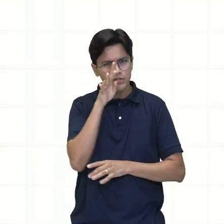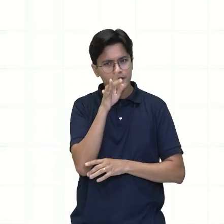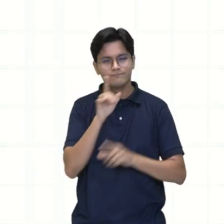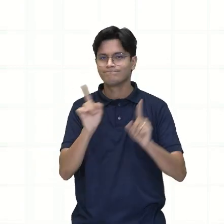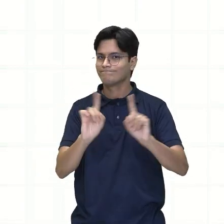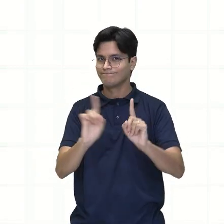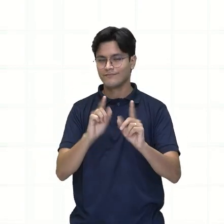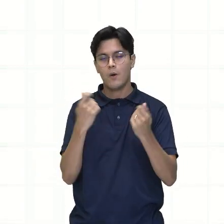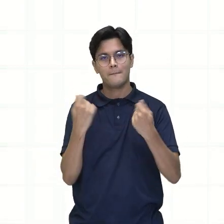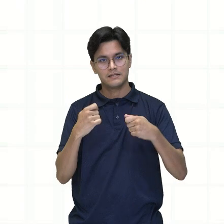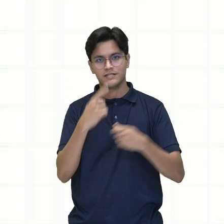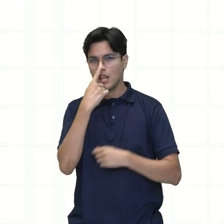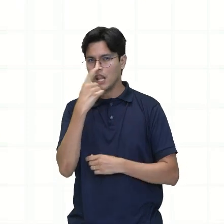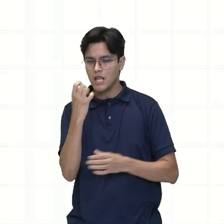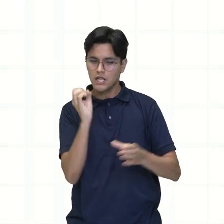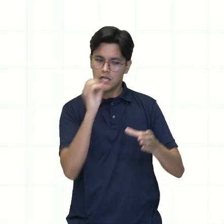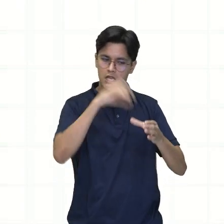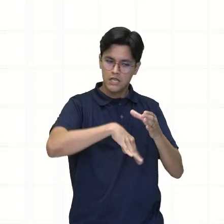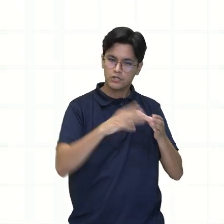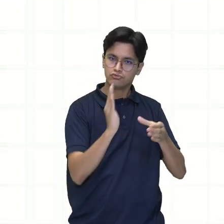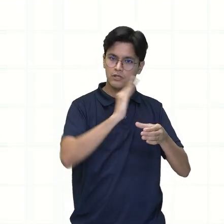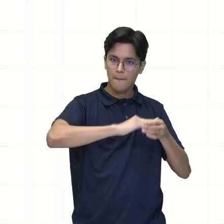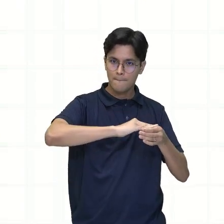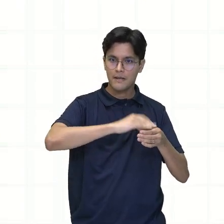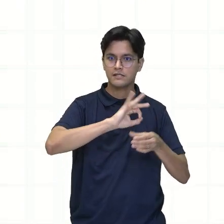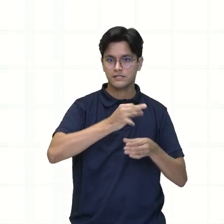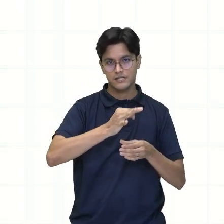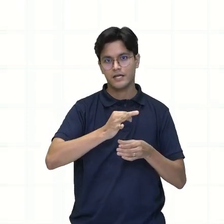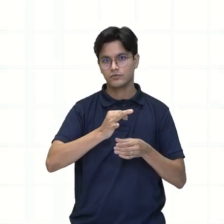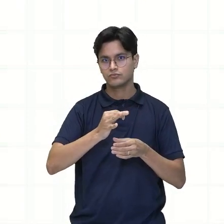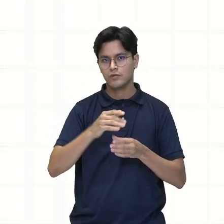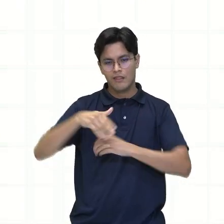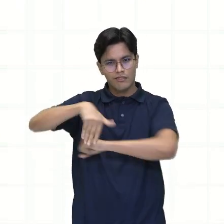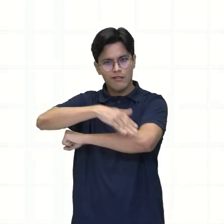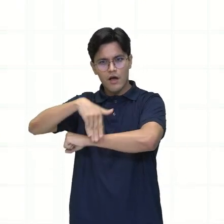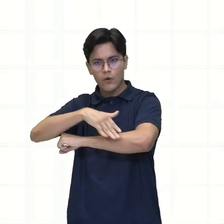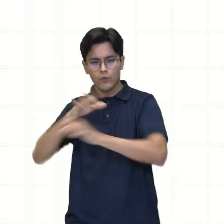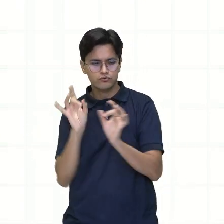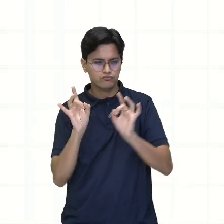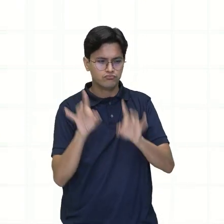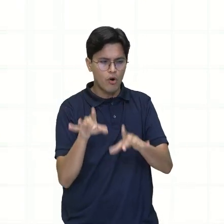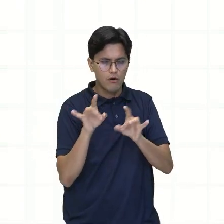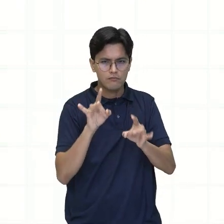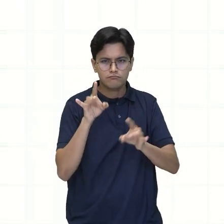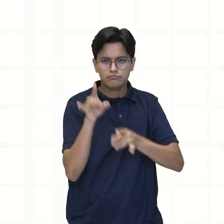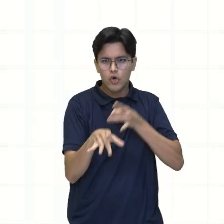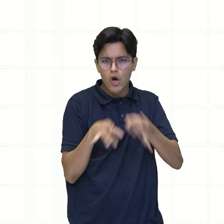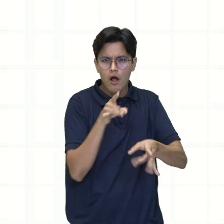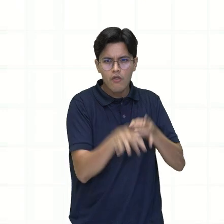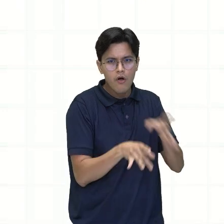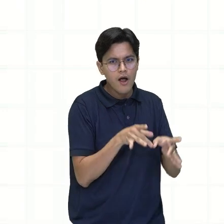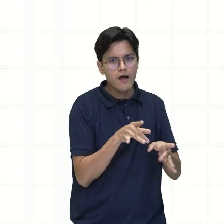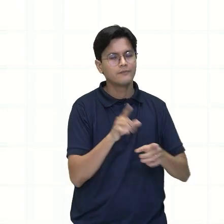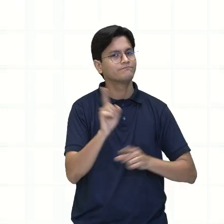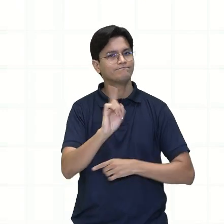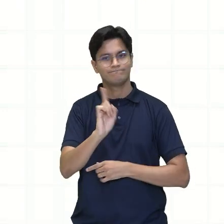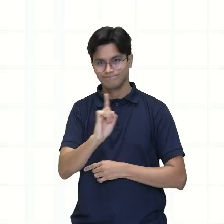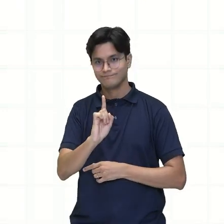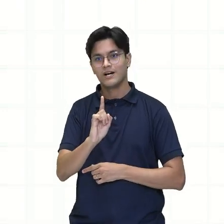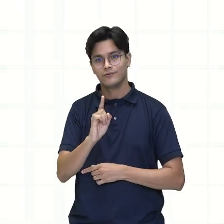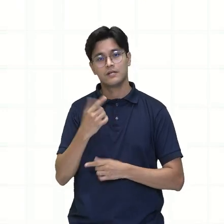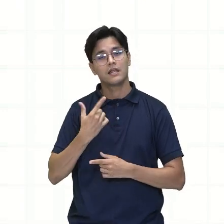livre e longe da água. E jamais descartar na rua, né? Existem serviços públicos de limpeza urbana que fazem